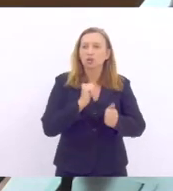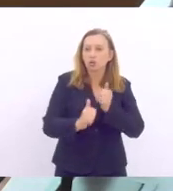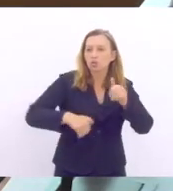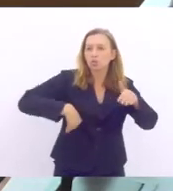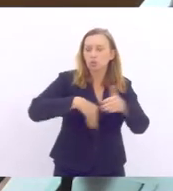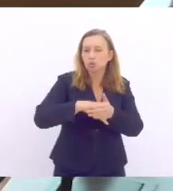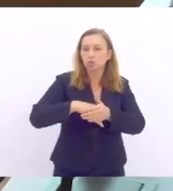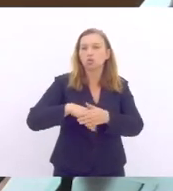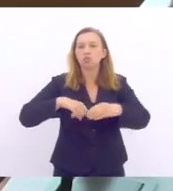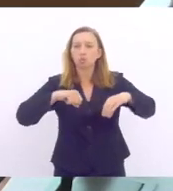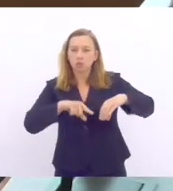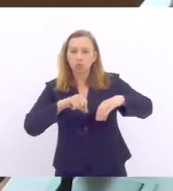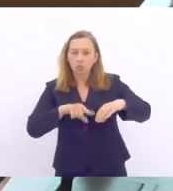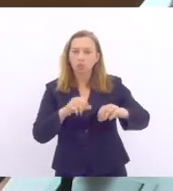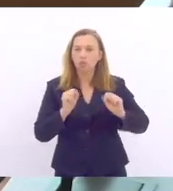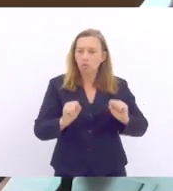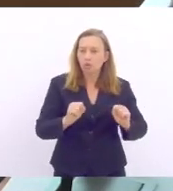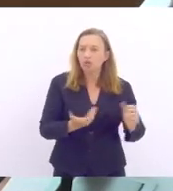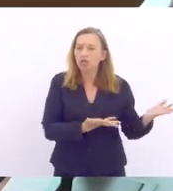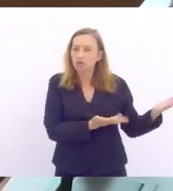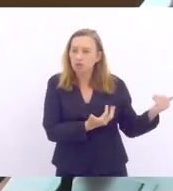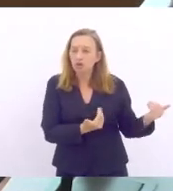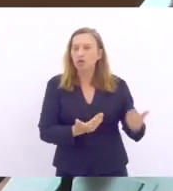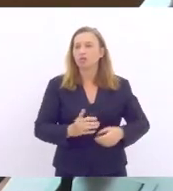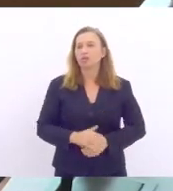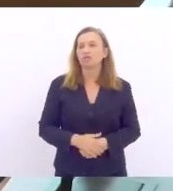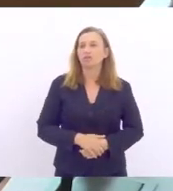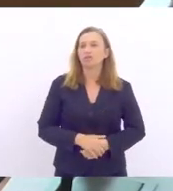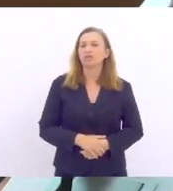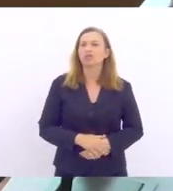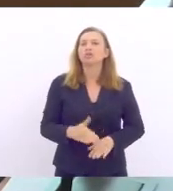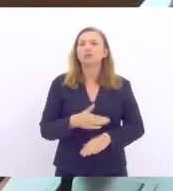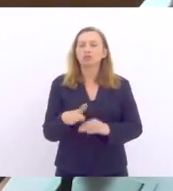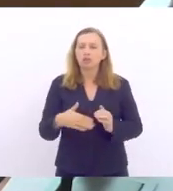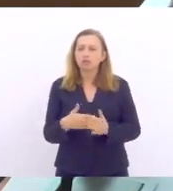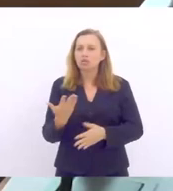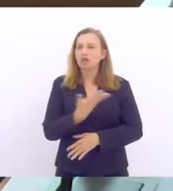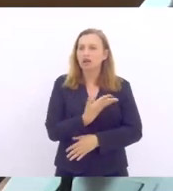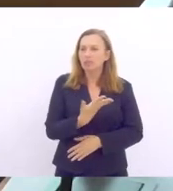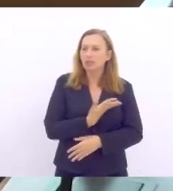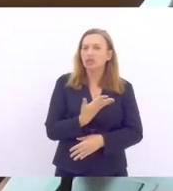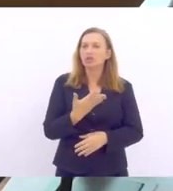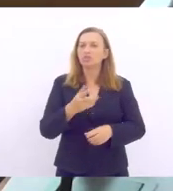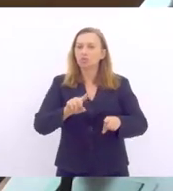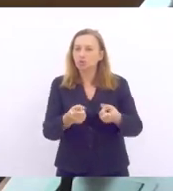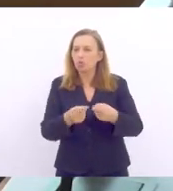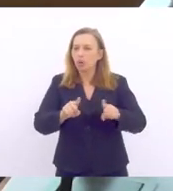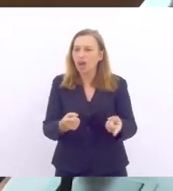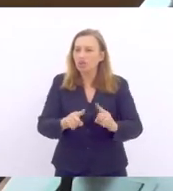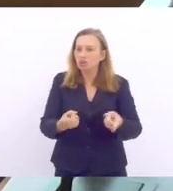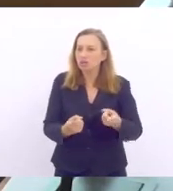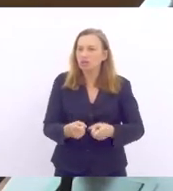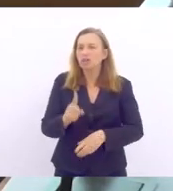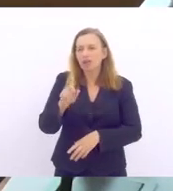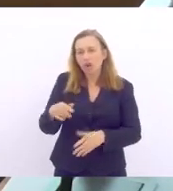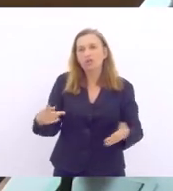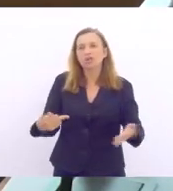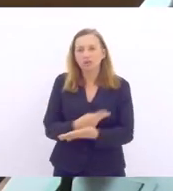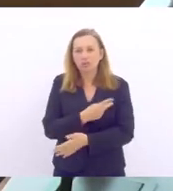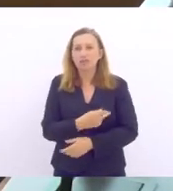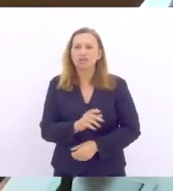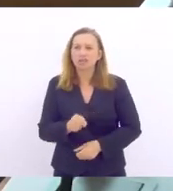da Raça, da Jovem, da Falange, era todo mundo companheiro, fazia churrasco, e é isso que tem que